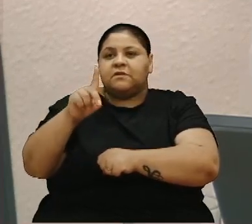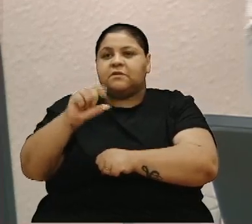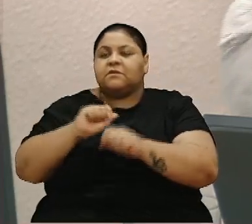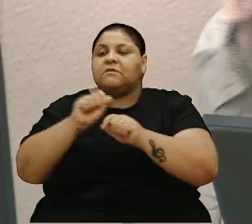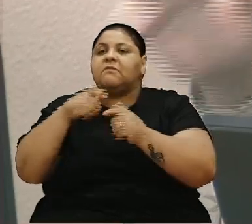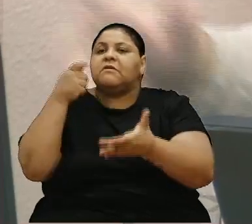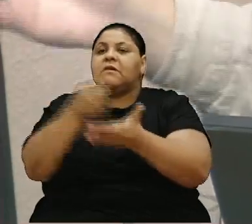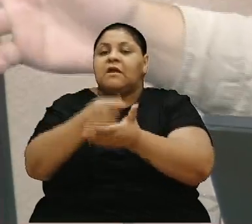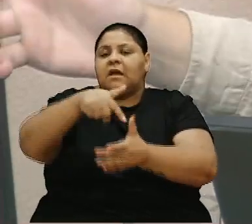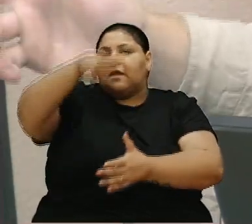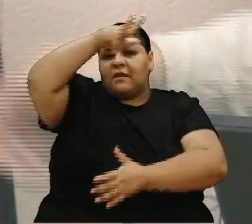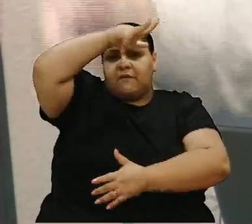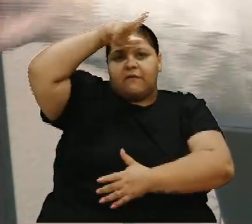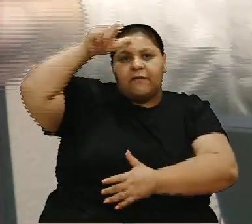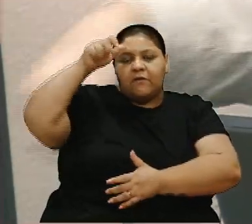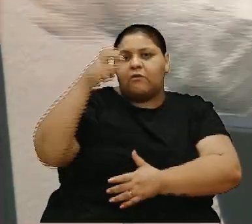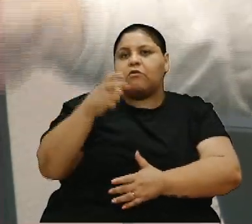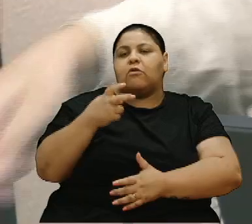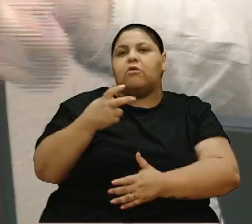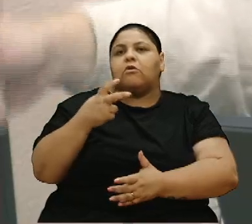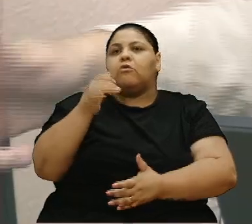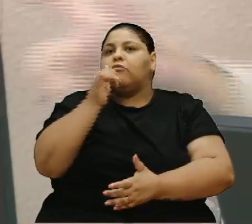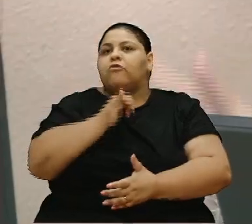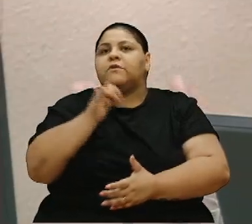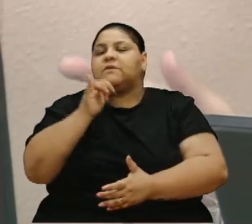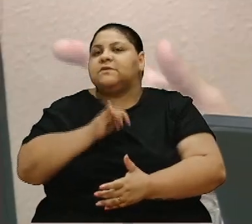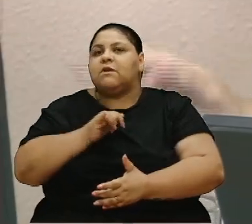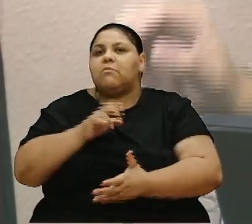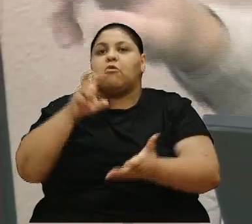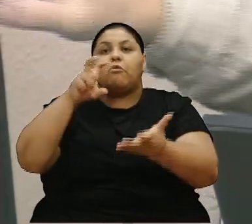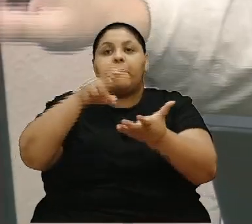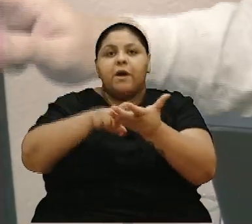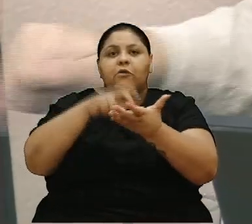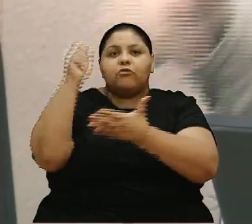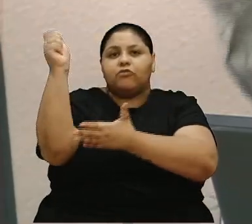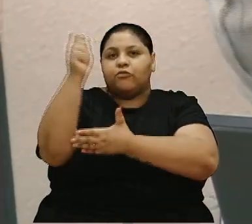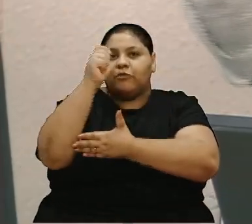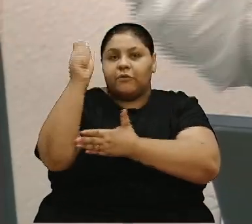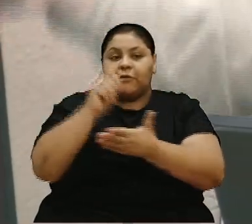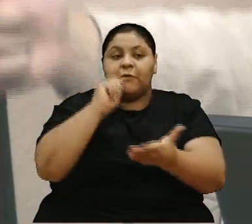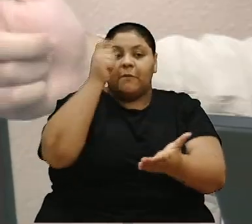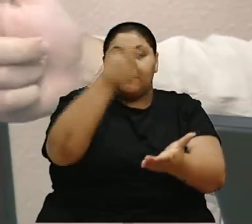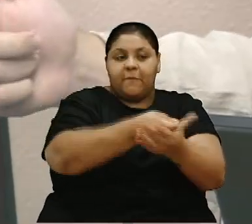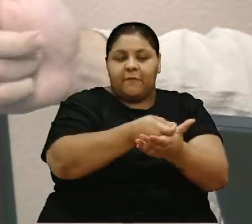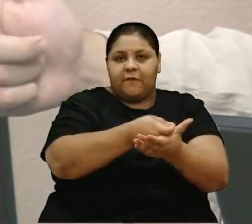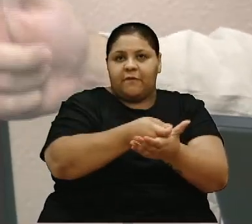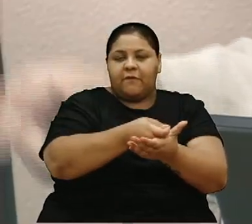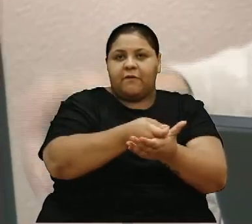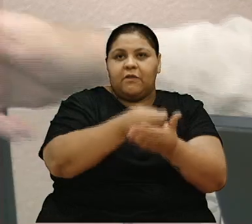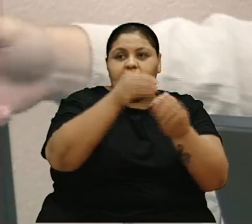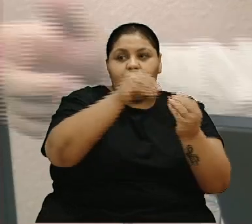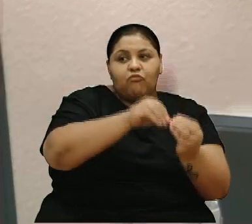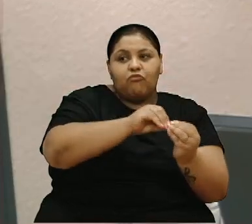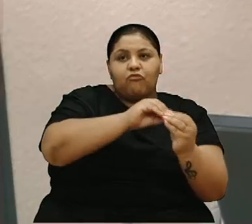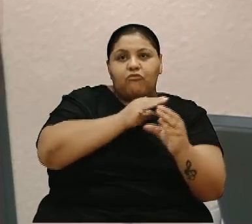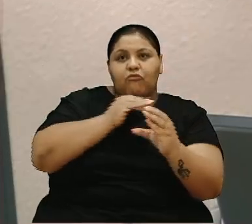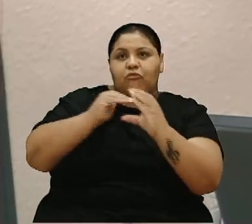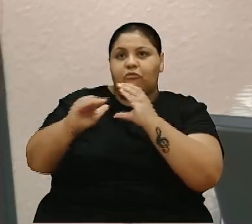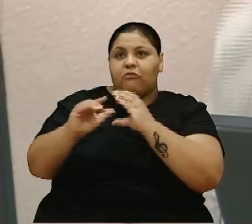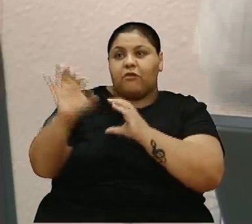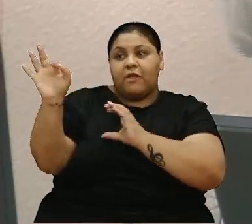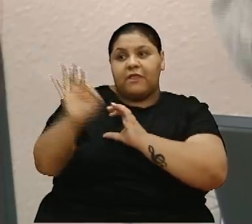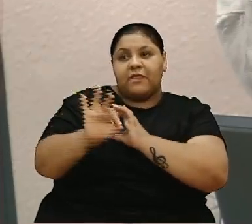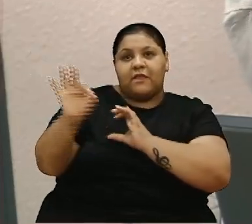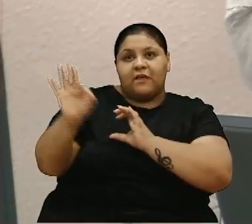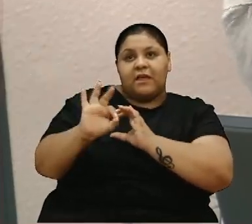na prefeitura, por exemplo, o Banrisul. Ele paga para comprar o empréstimo consignado. E quando ele passa o empréstimo consignado, ele vai passar essa taxa